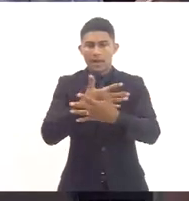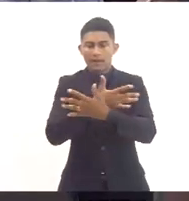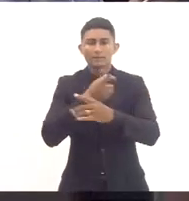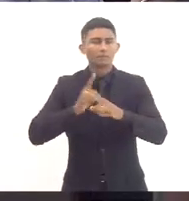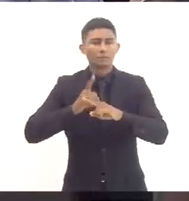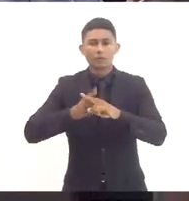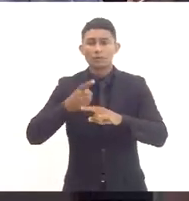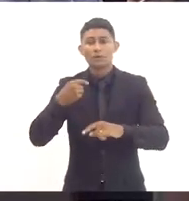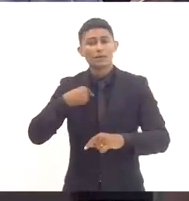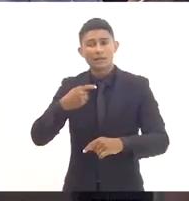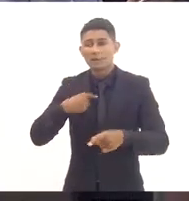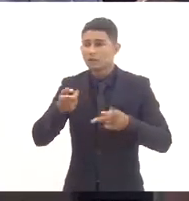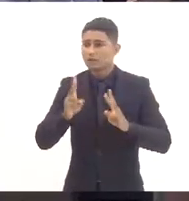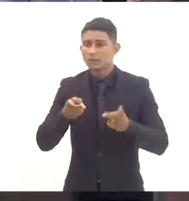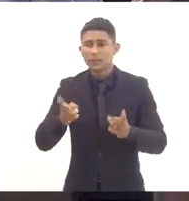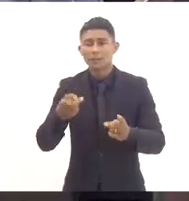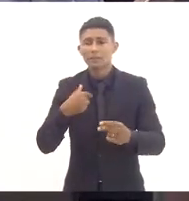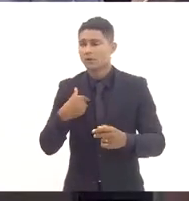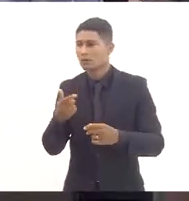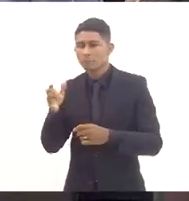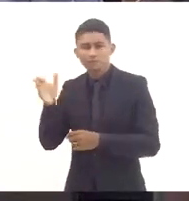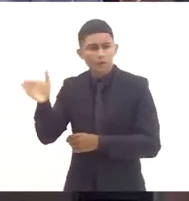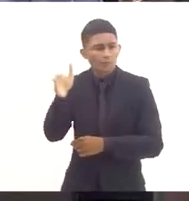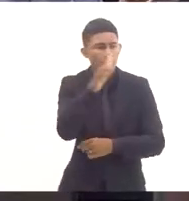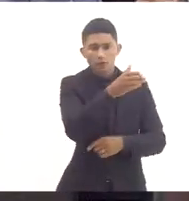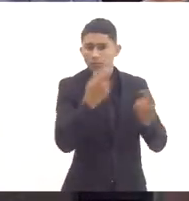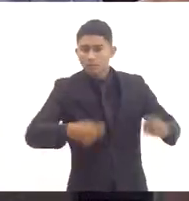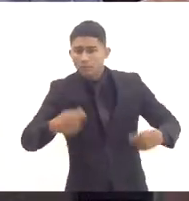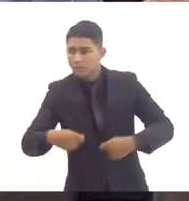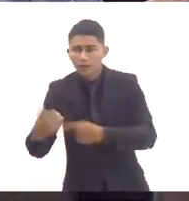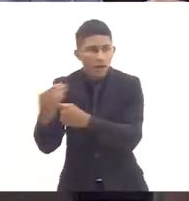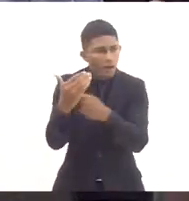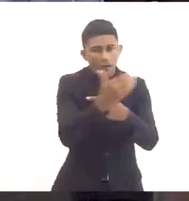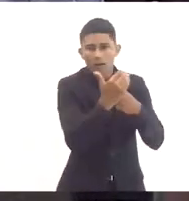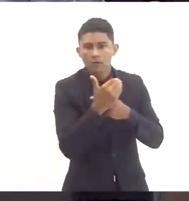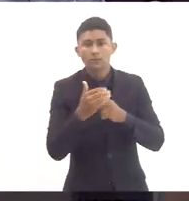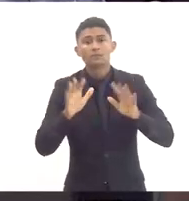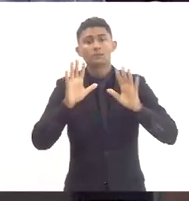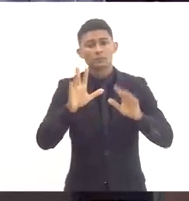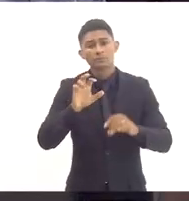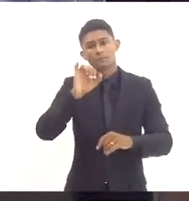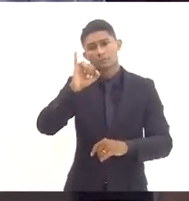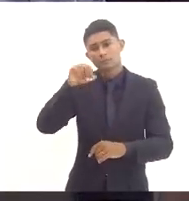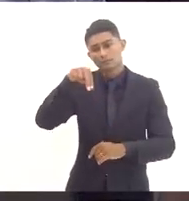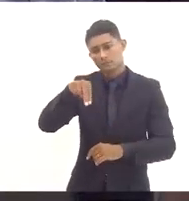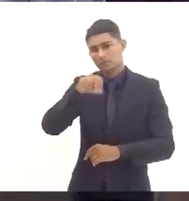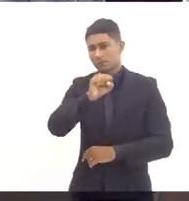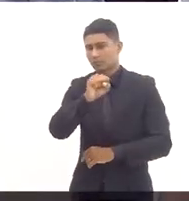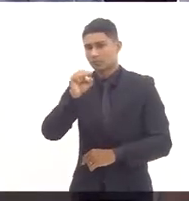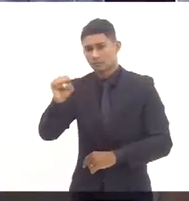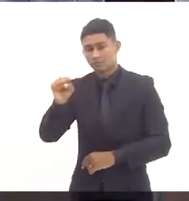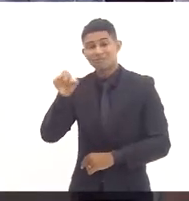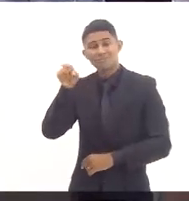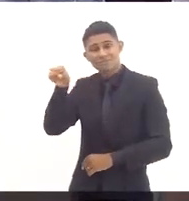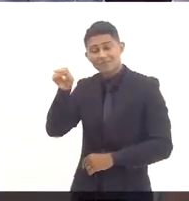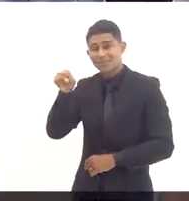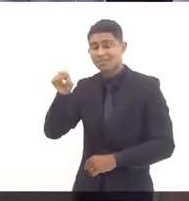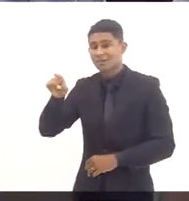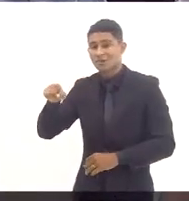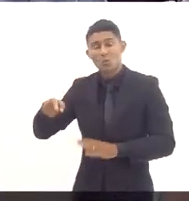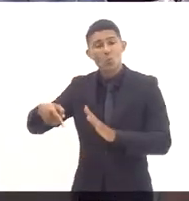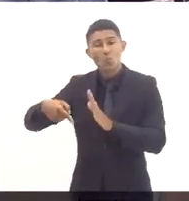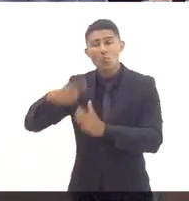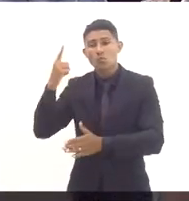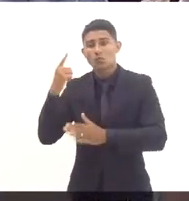socorro todas as vezes que eu preciso mas a Previdência é a única instituição